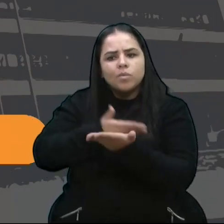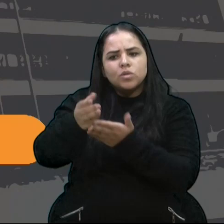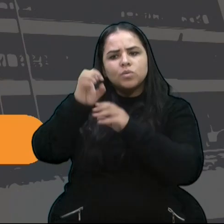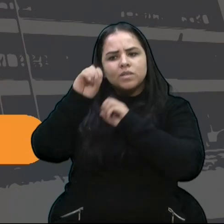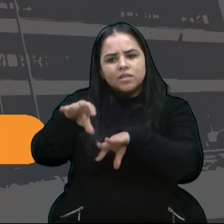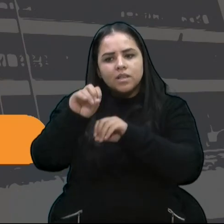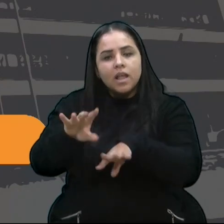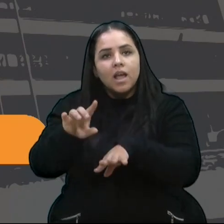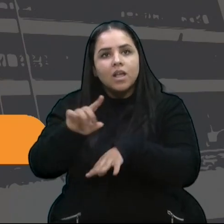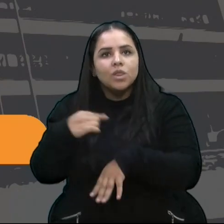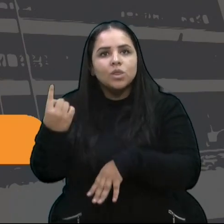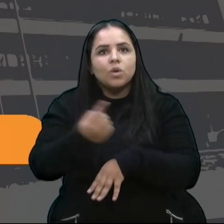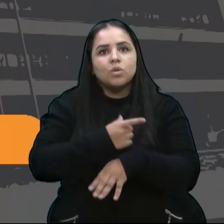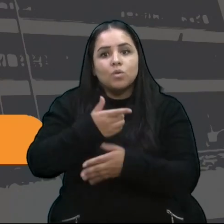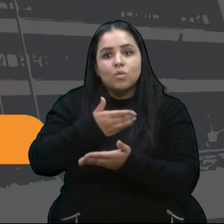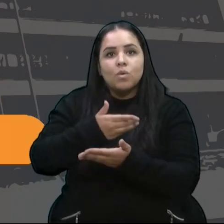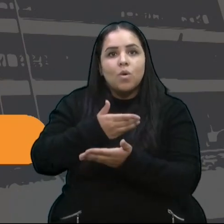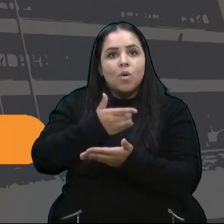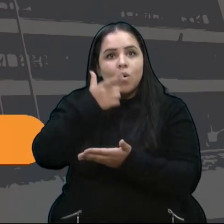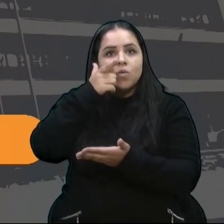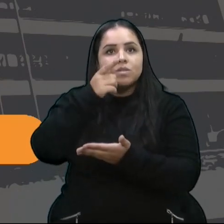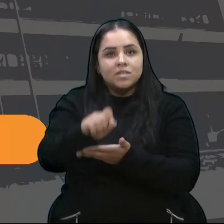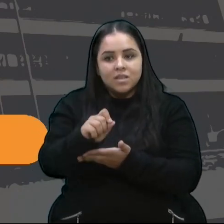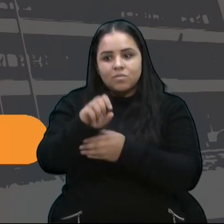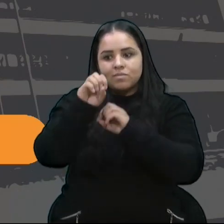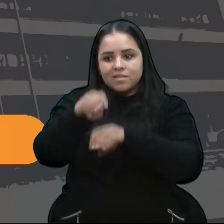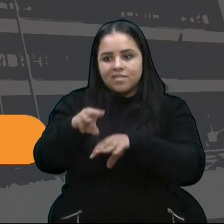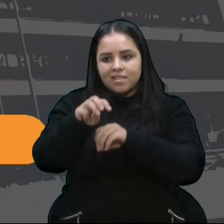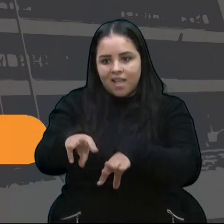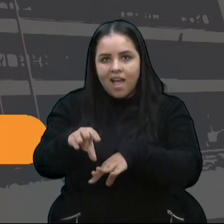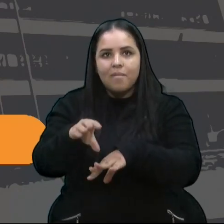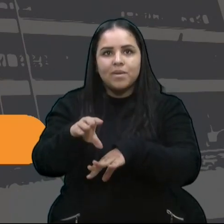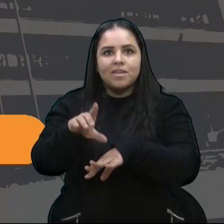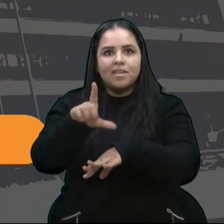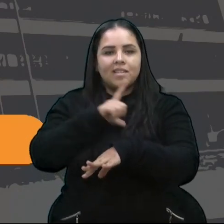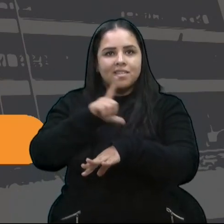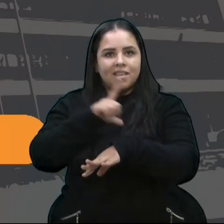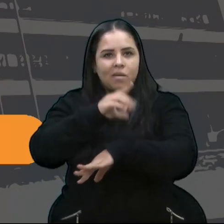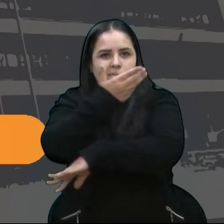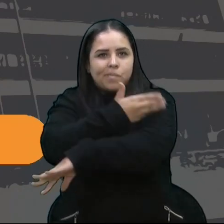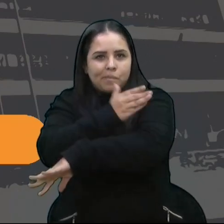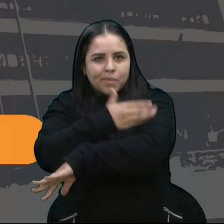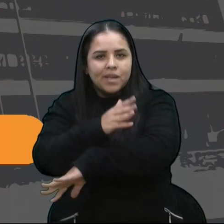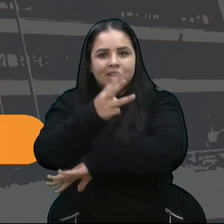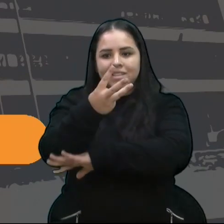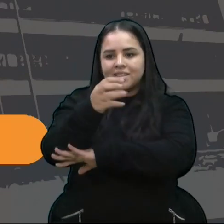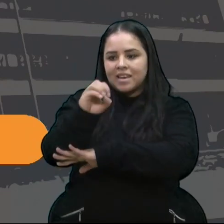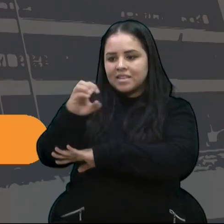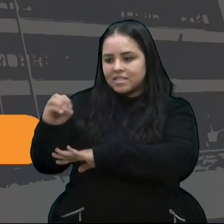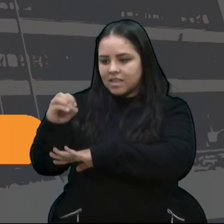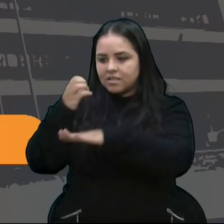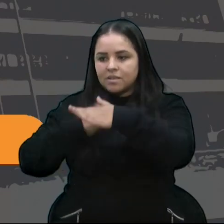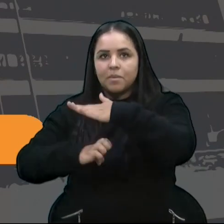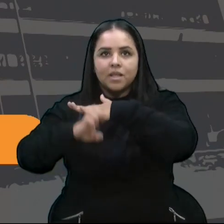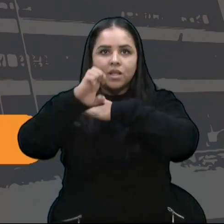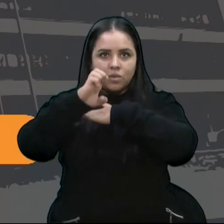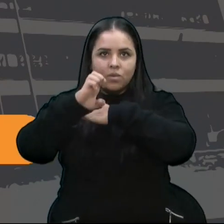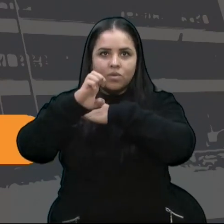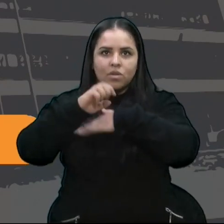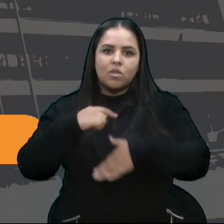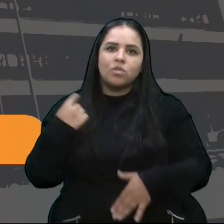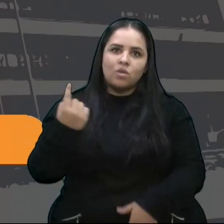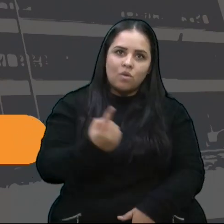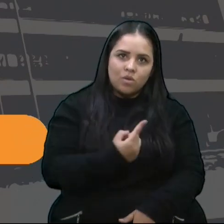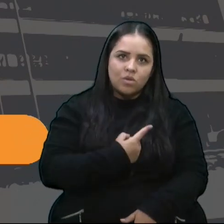nós conseguimos capacitar 300. E aí, depois que nós capacitamos esses 300 empreendedores, a gente fez uma vaquinha